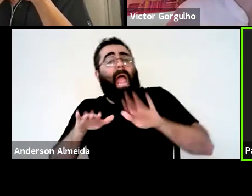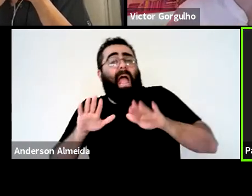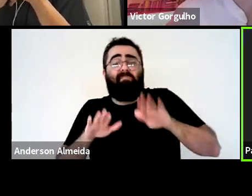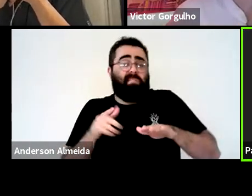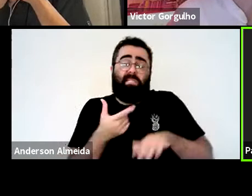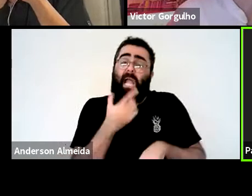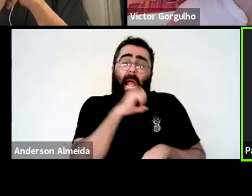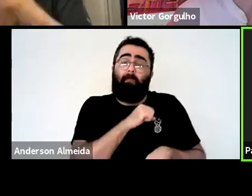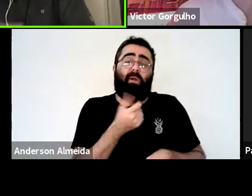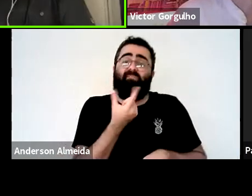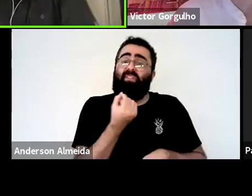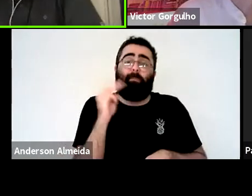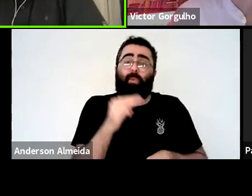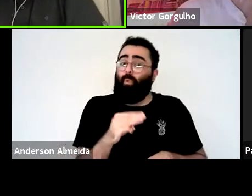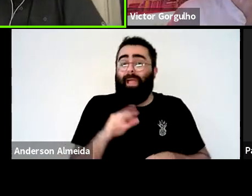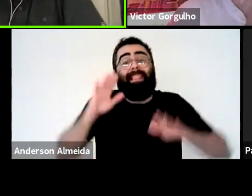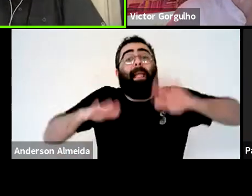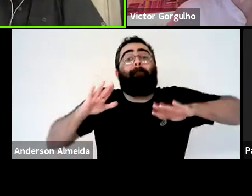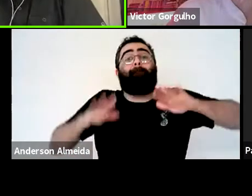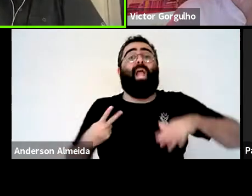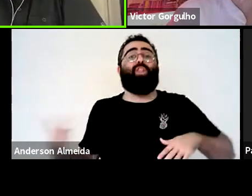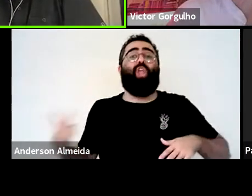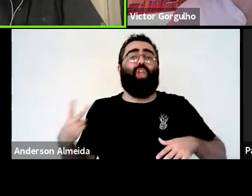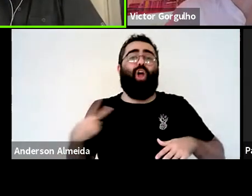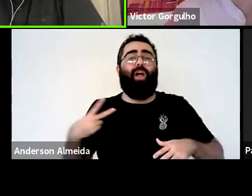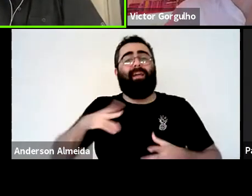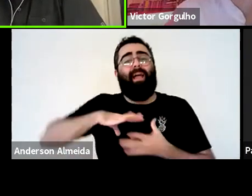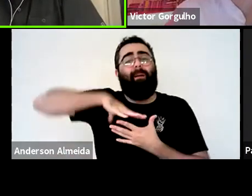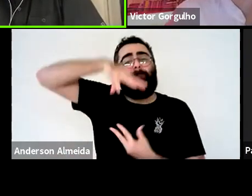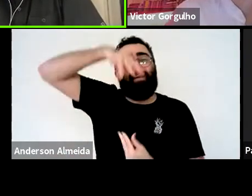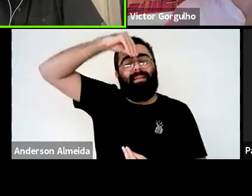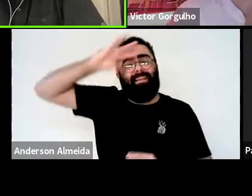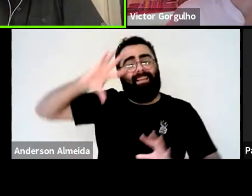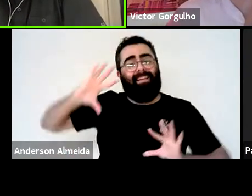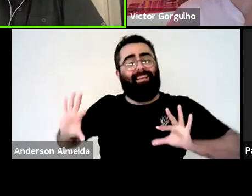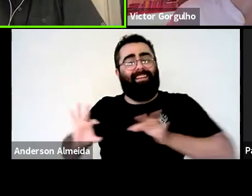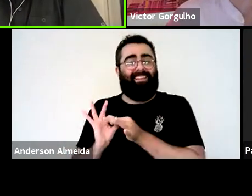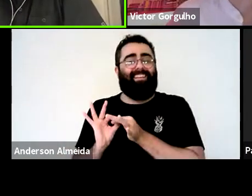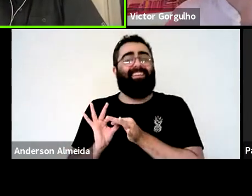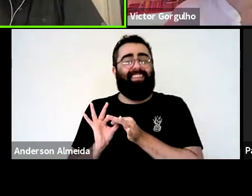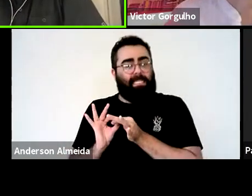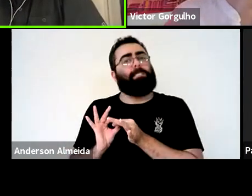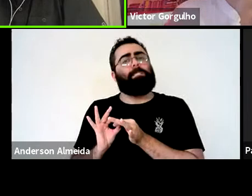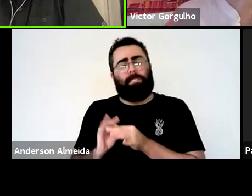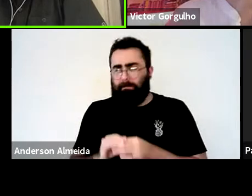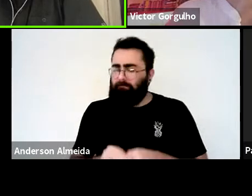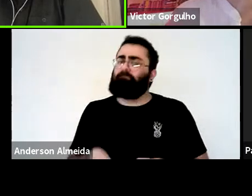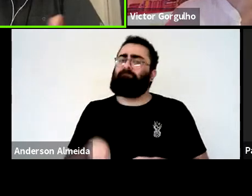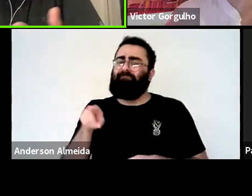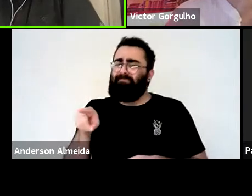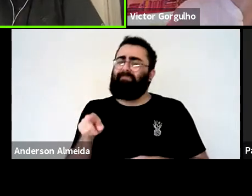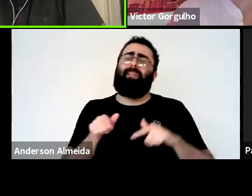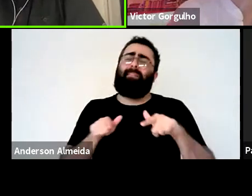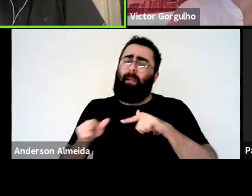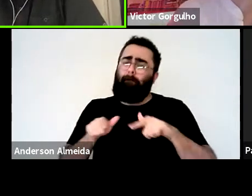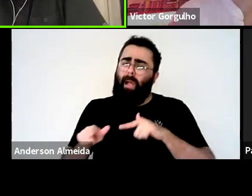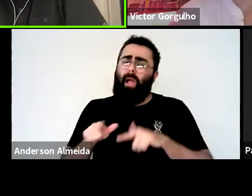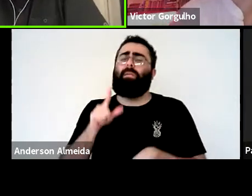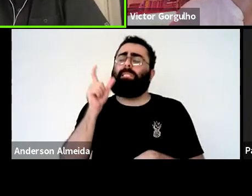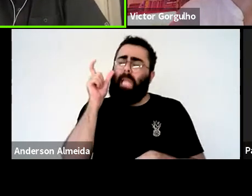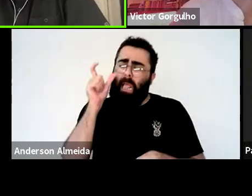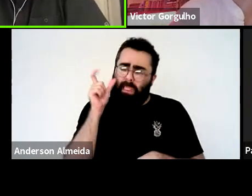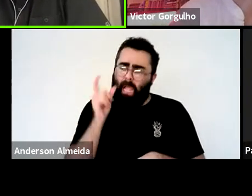isso é, ótimo. É um corpo isso é muito pronto para o ataque. Isso é um trabalho que precisa ser feito, em vez de ser um trabalho cronometrado pela régua do